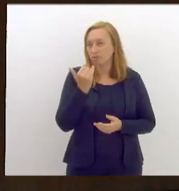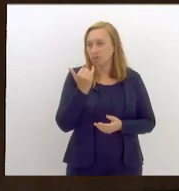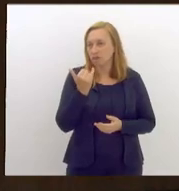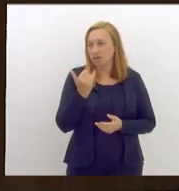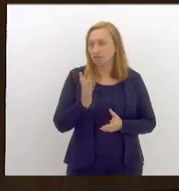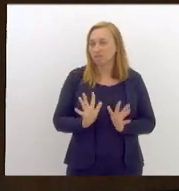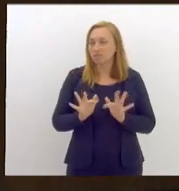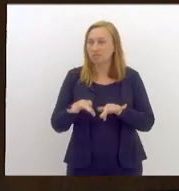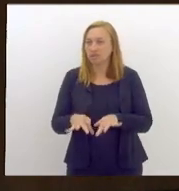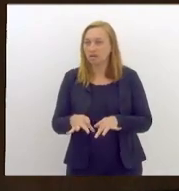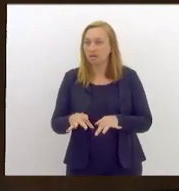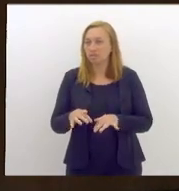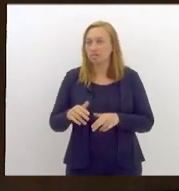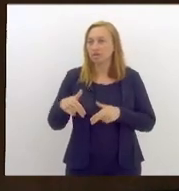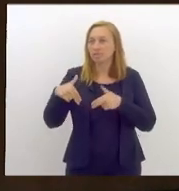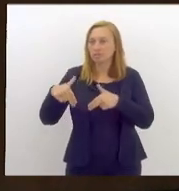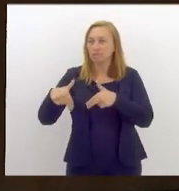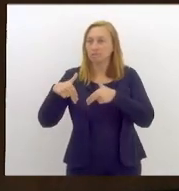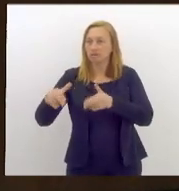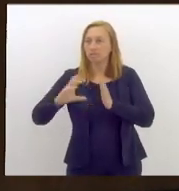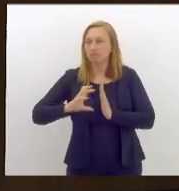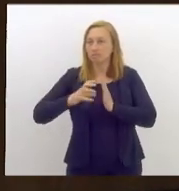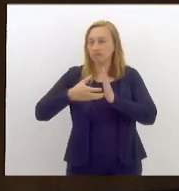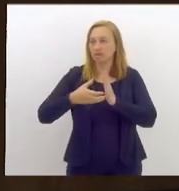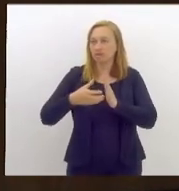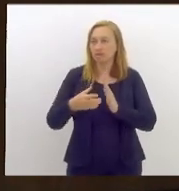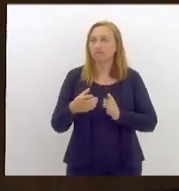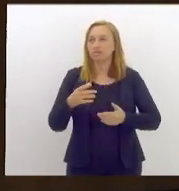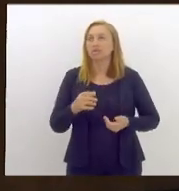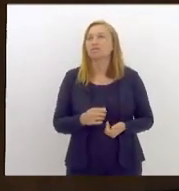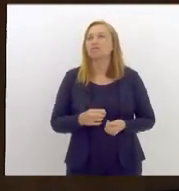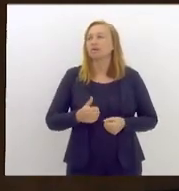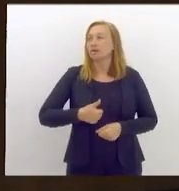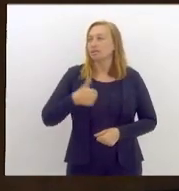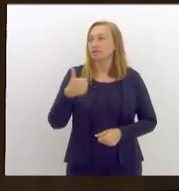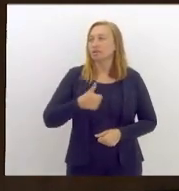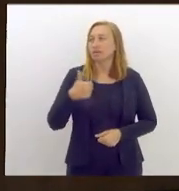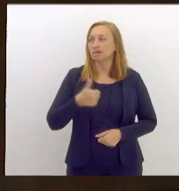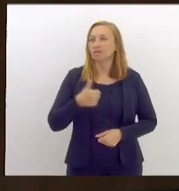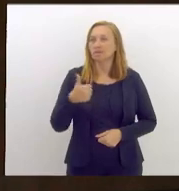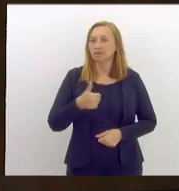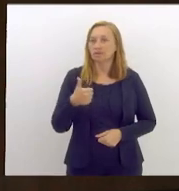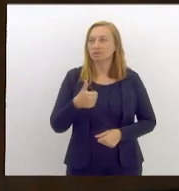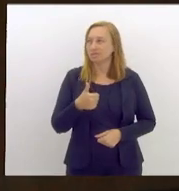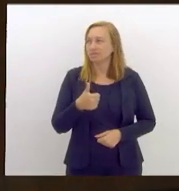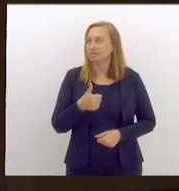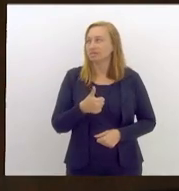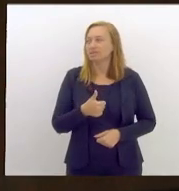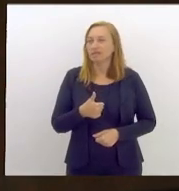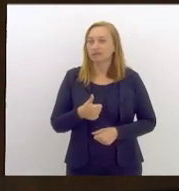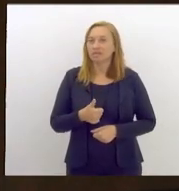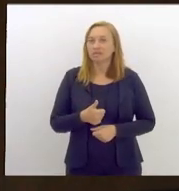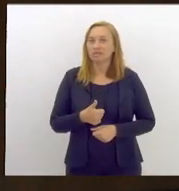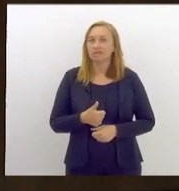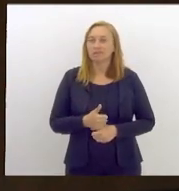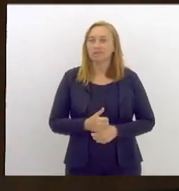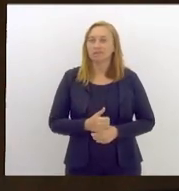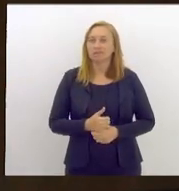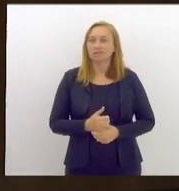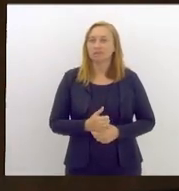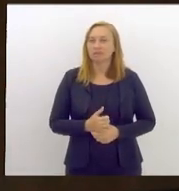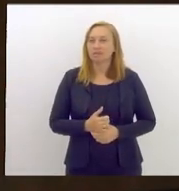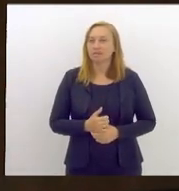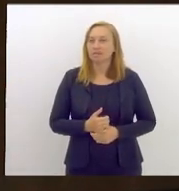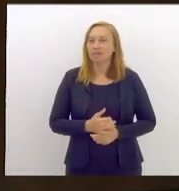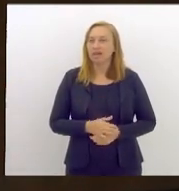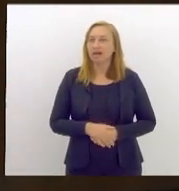militar para um partido político senhor presidente primeiro lugar participamos da discussão sobre